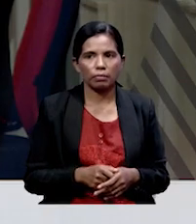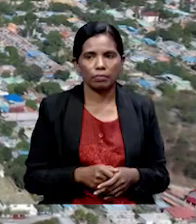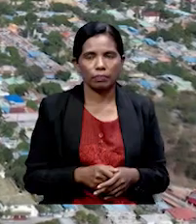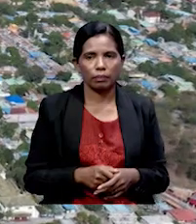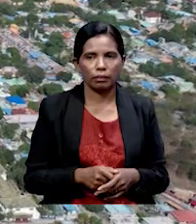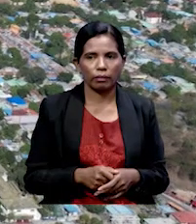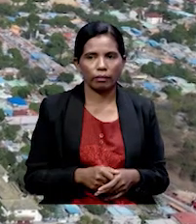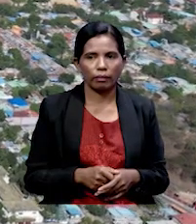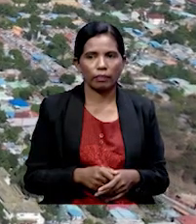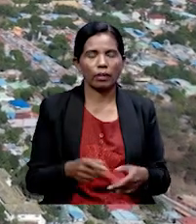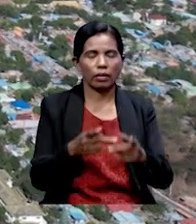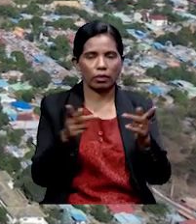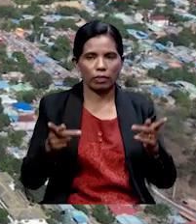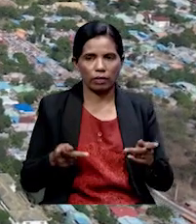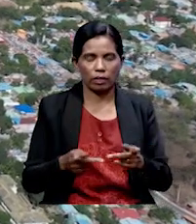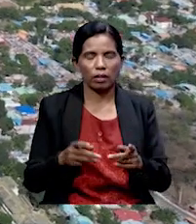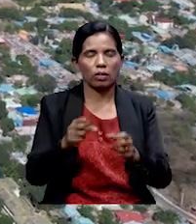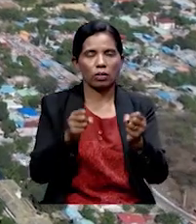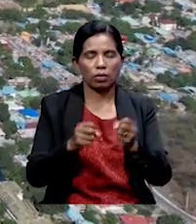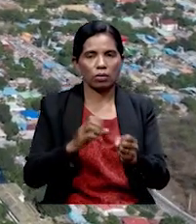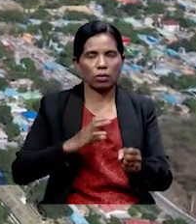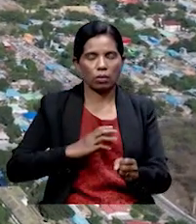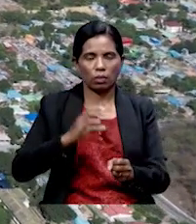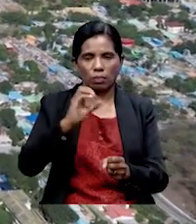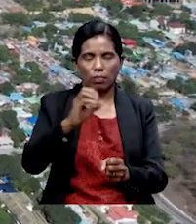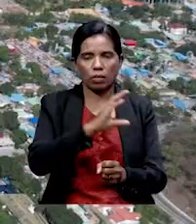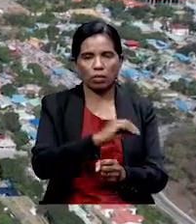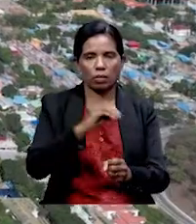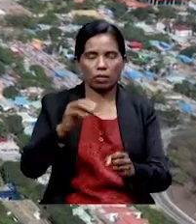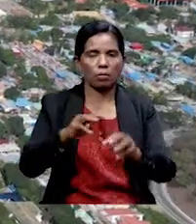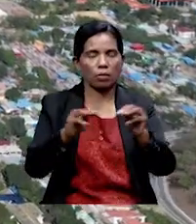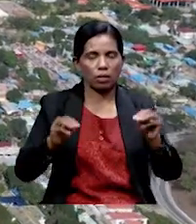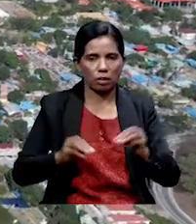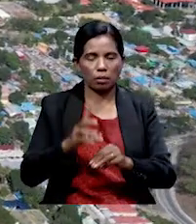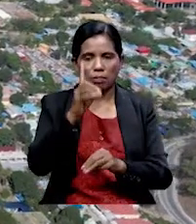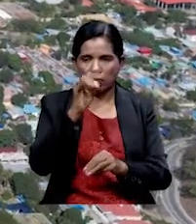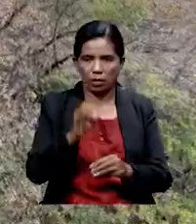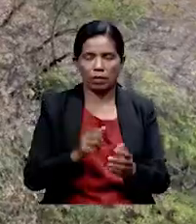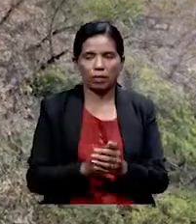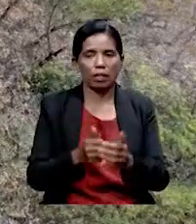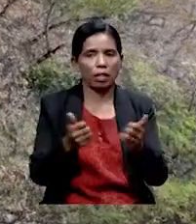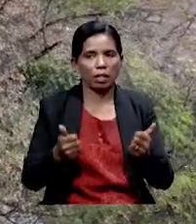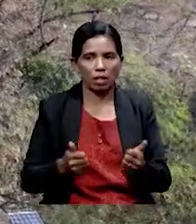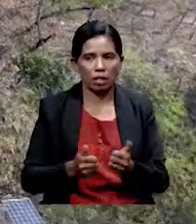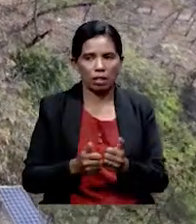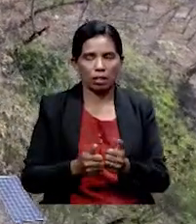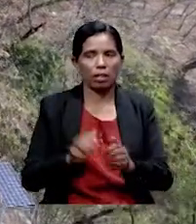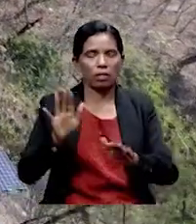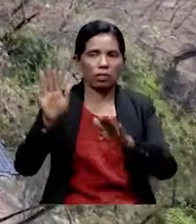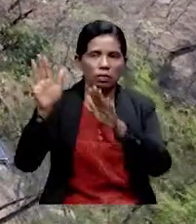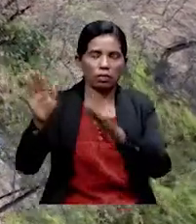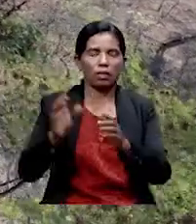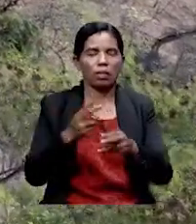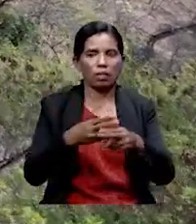Golgota aldeia de nebe localiza suku Comoro, posto administrativo Dom Aleixo, município de Ili. Aldeia Golgota ne, ia foho ide nebe